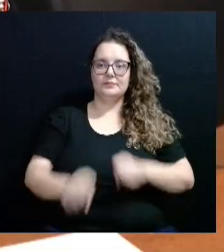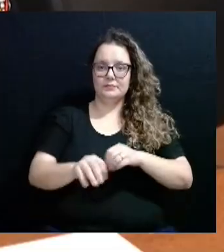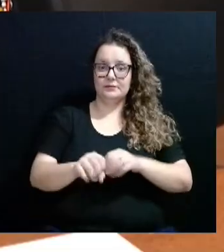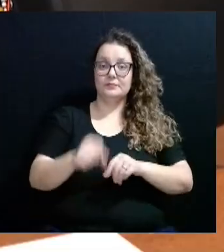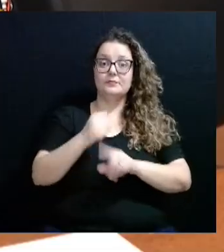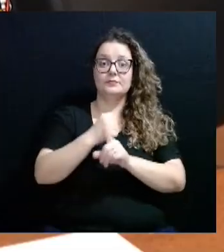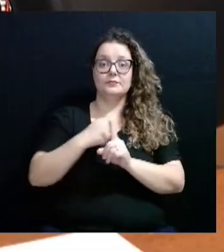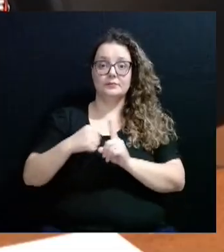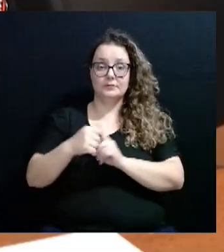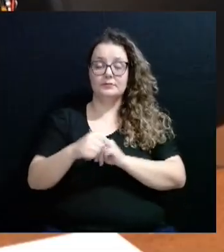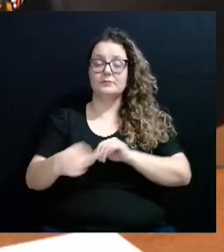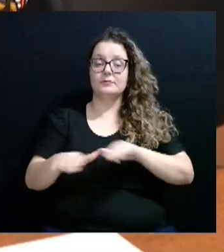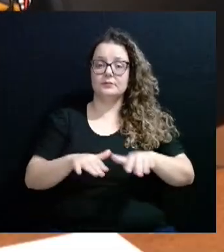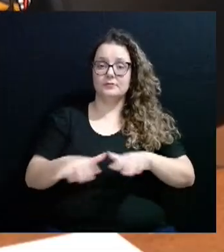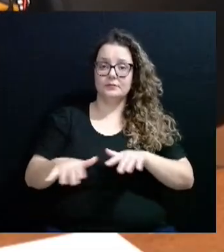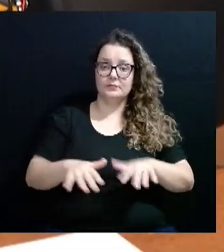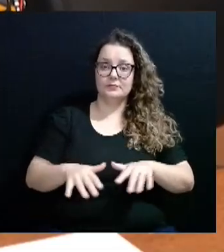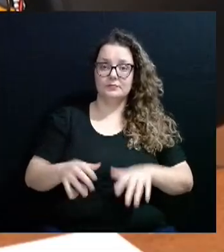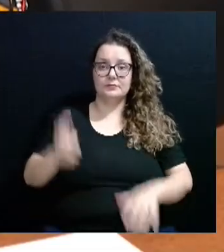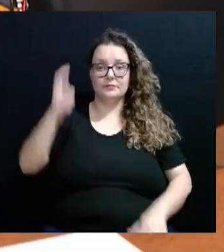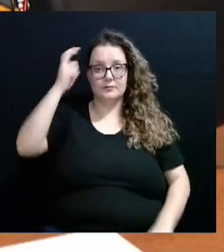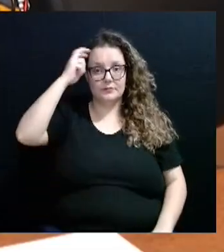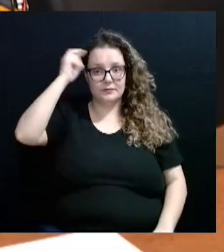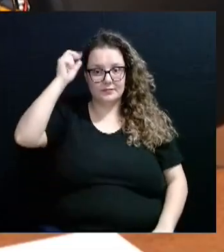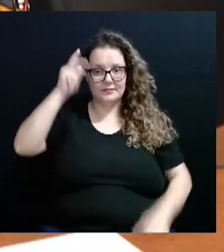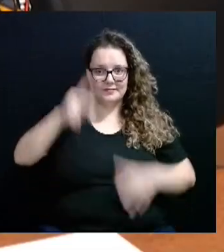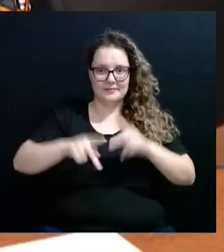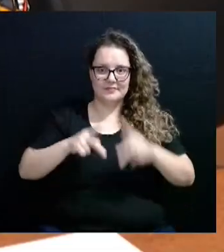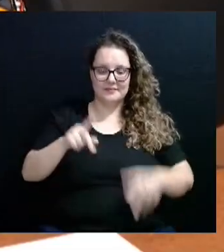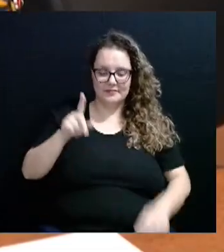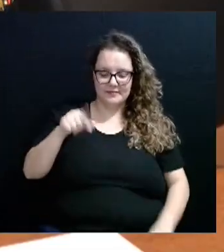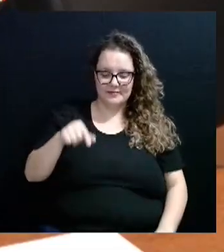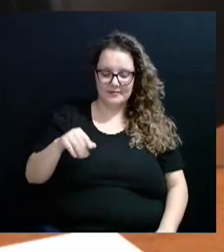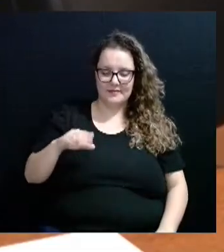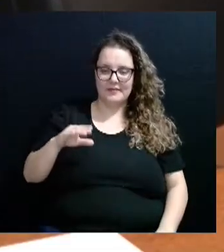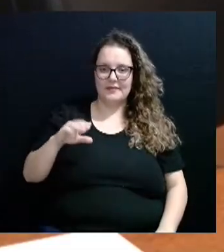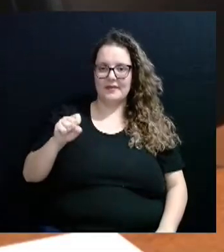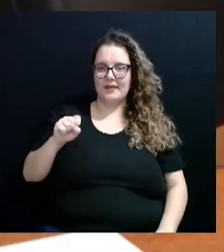Movimento de Cultura Popular, que é a Cibele Rodrigues.